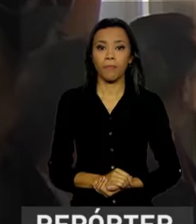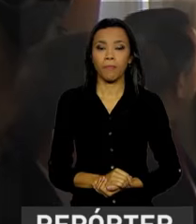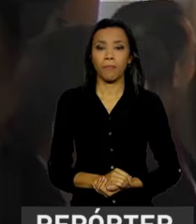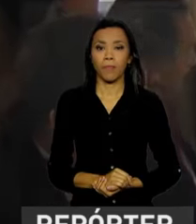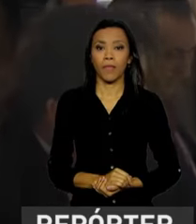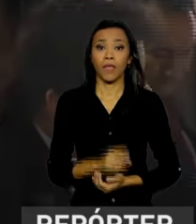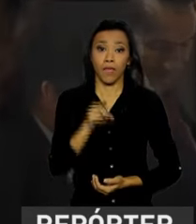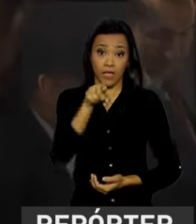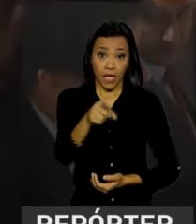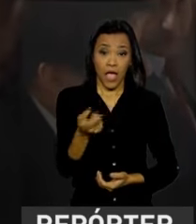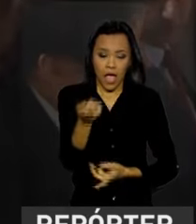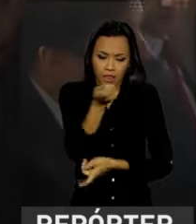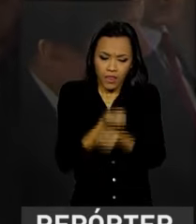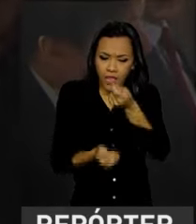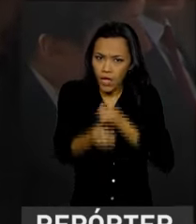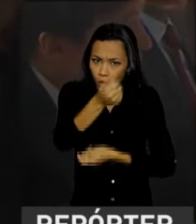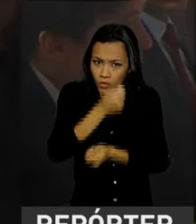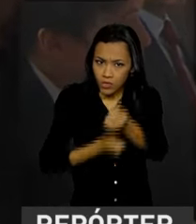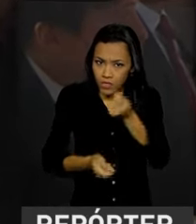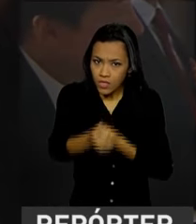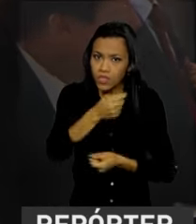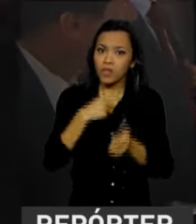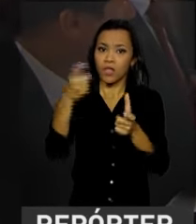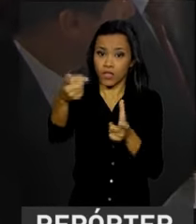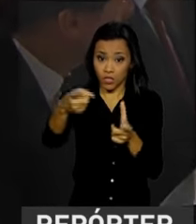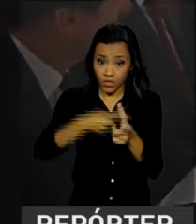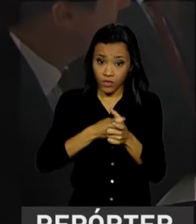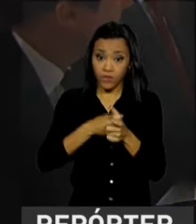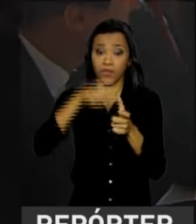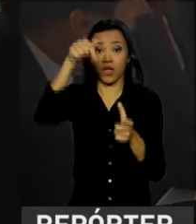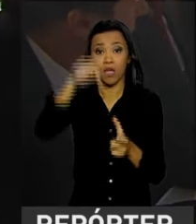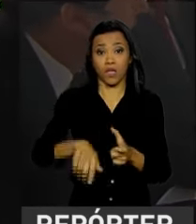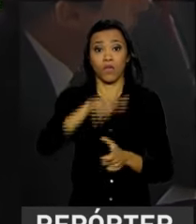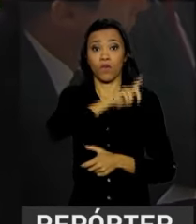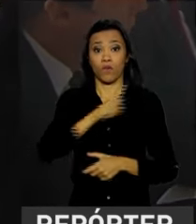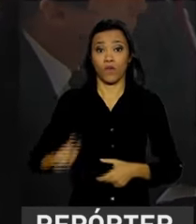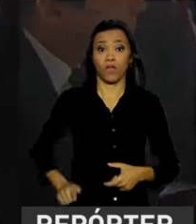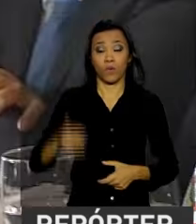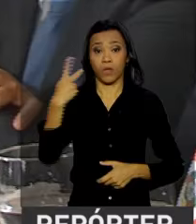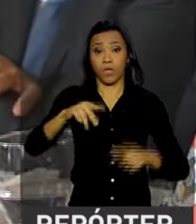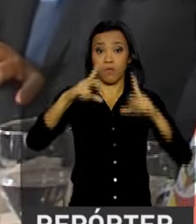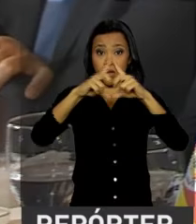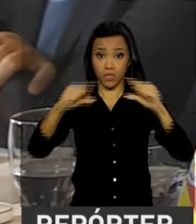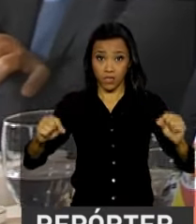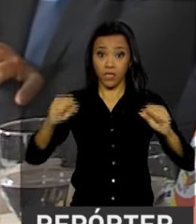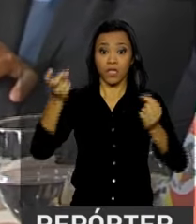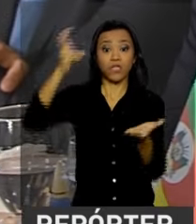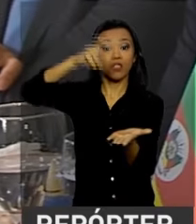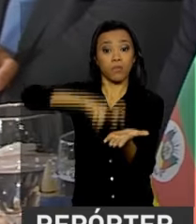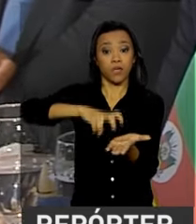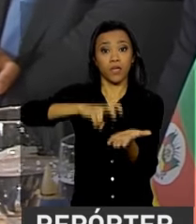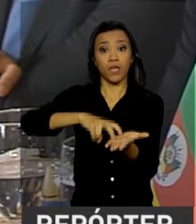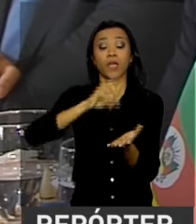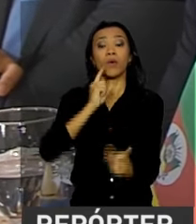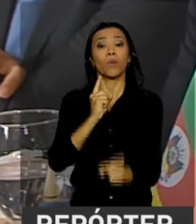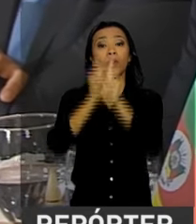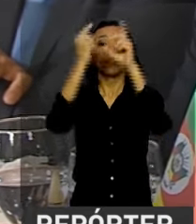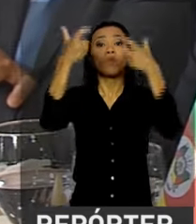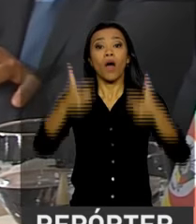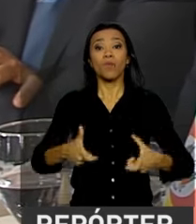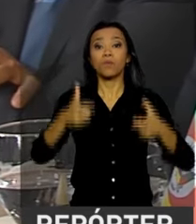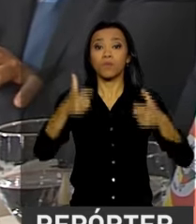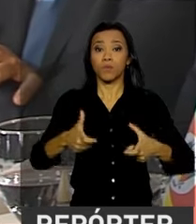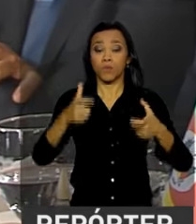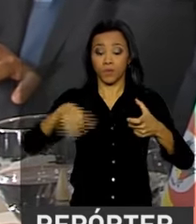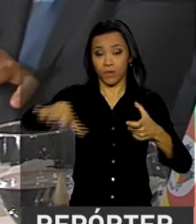A renegociação da dívida dos estados reuniu os governadores em Brasília nesta segunda-feira. Pela manhã, o encontro foi na residência oficial